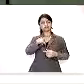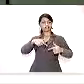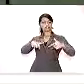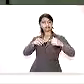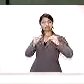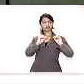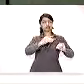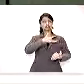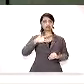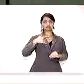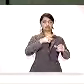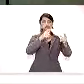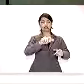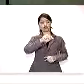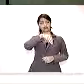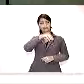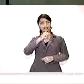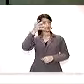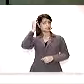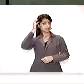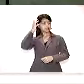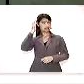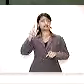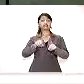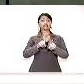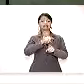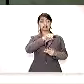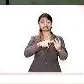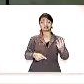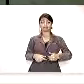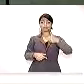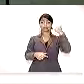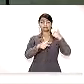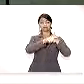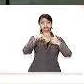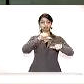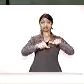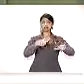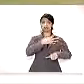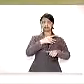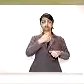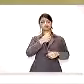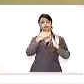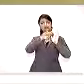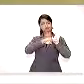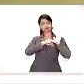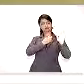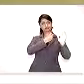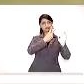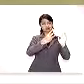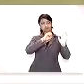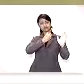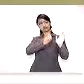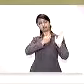saúde no Ame Santo André além de três primeiros termos de R ratificação 23 e 24 termo de